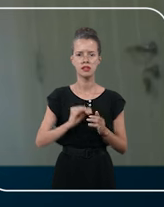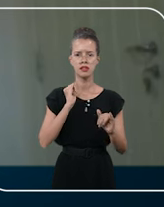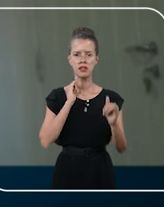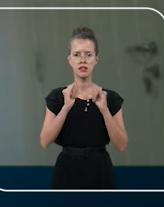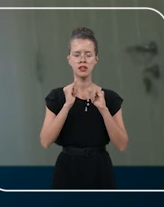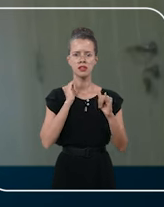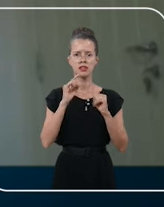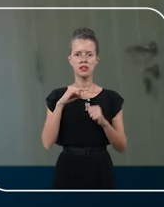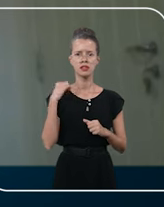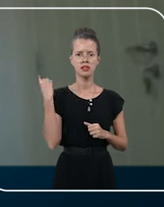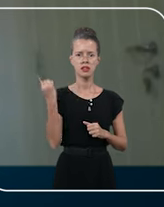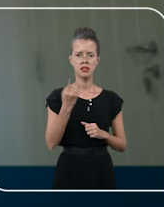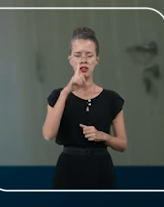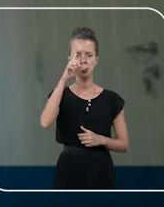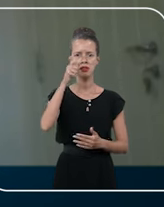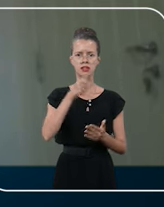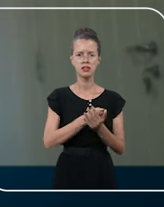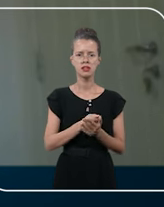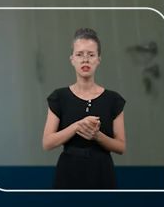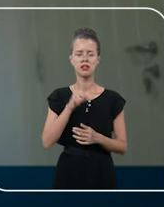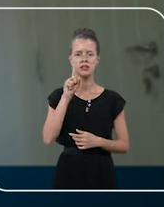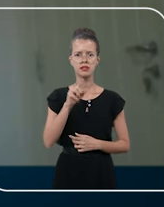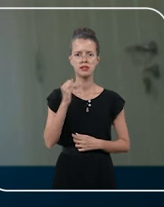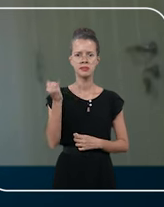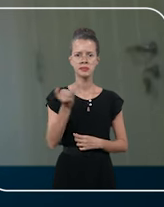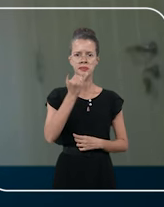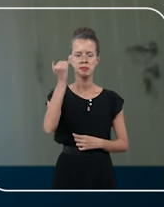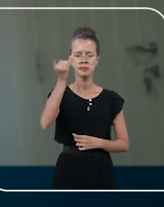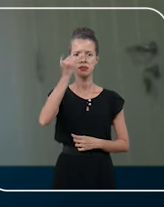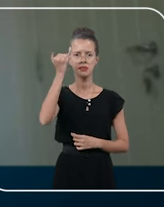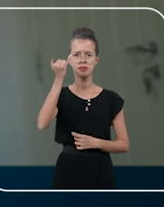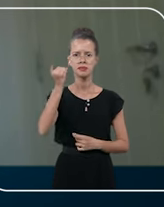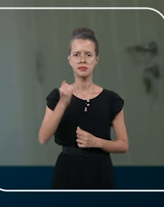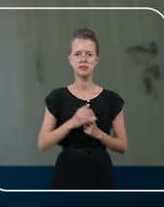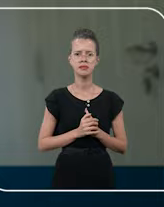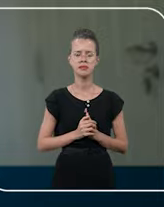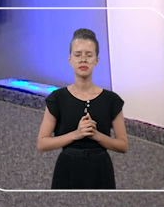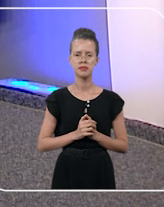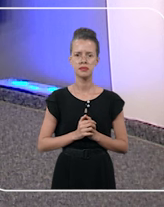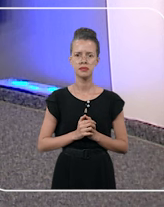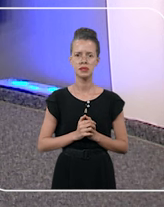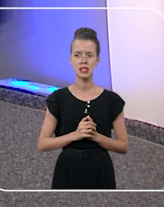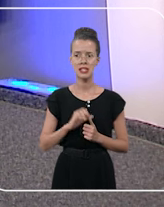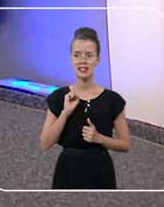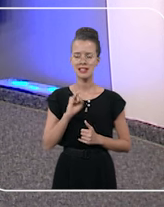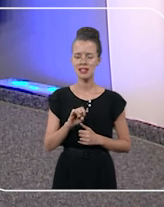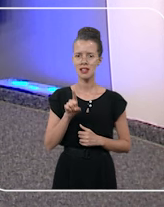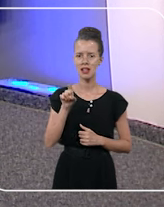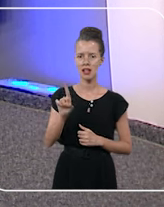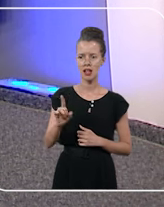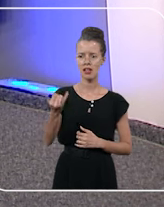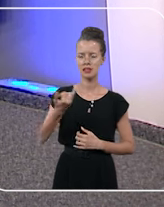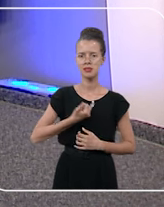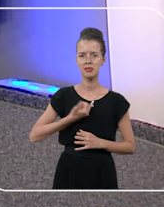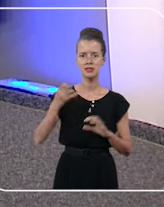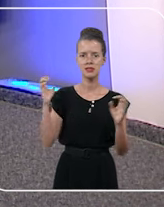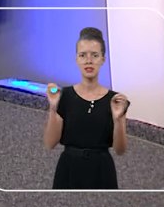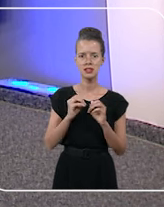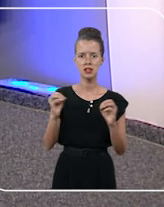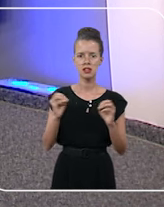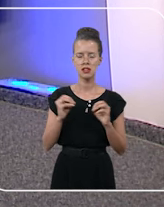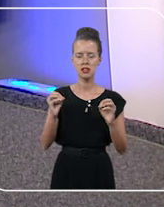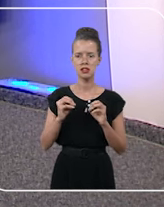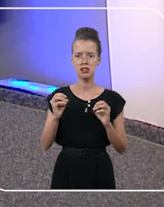a nossa decisão ela vai estar ali prejudicada. Se o médico deixa de me informar os riscos de um tratamento